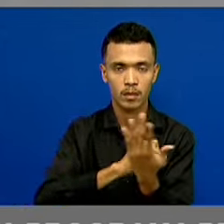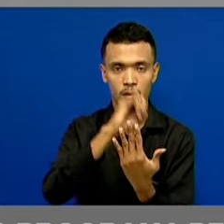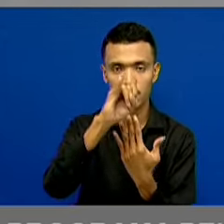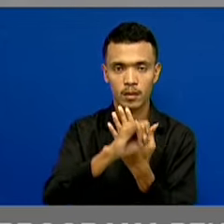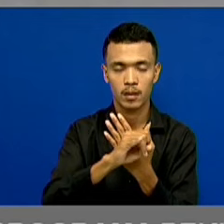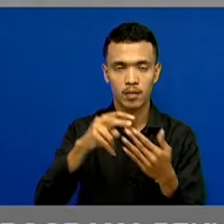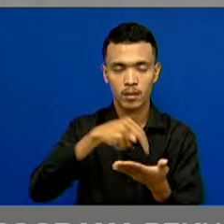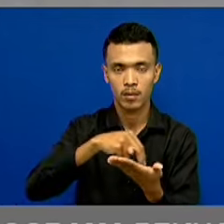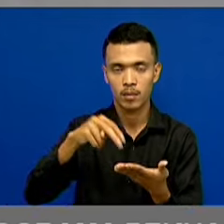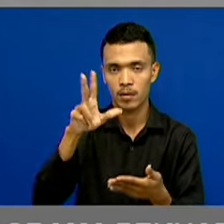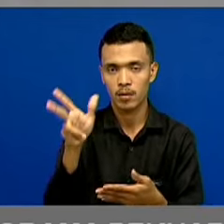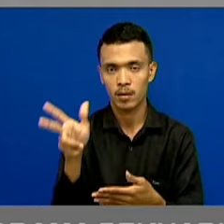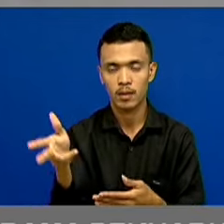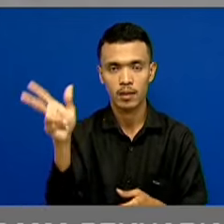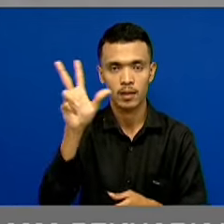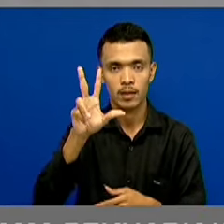número